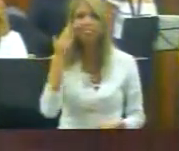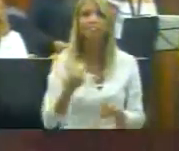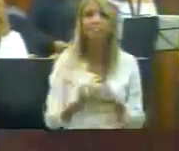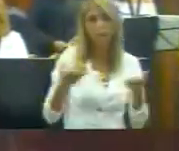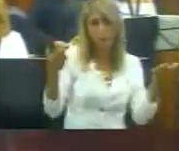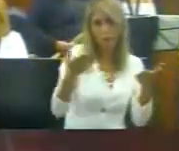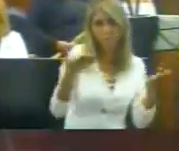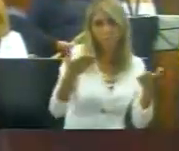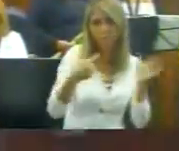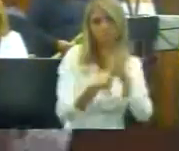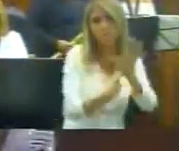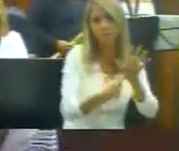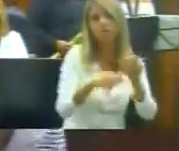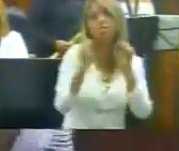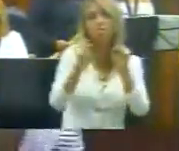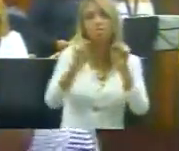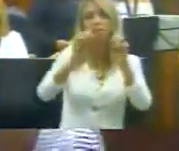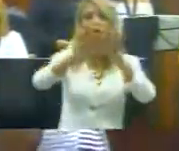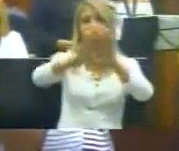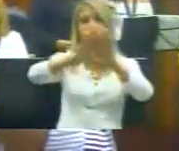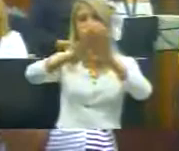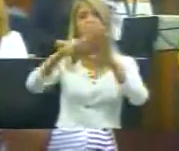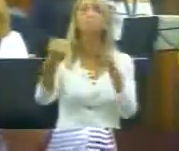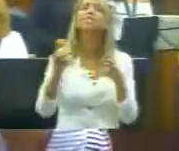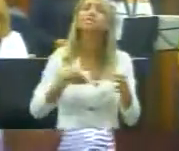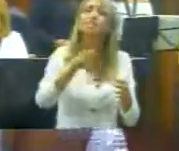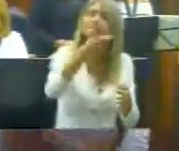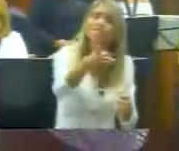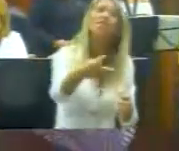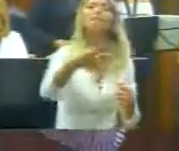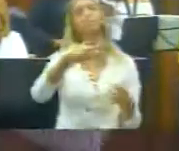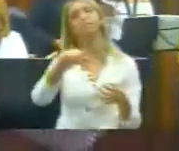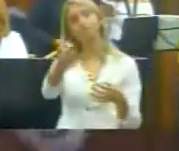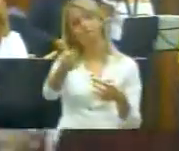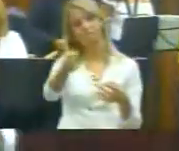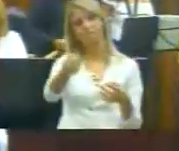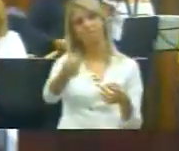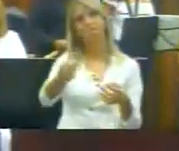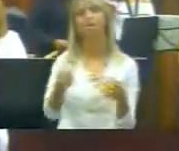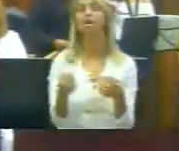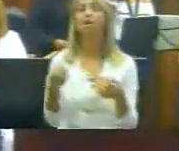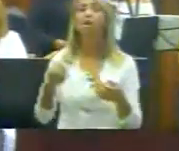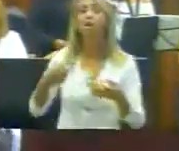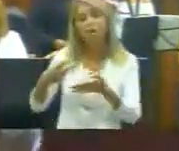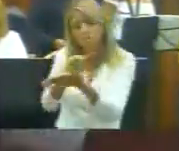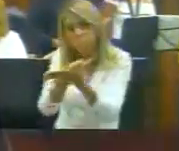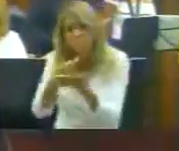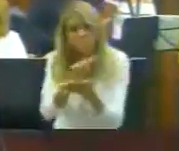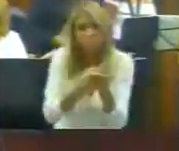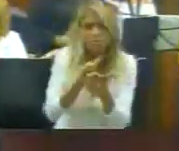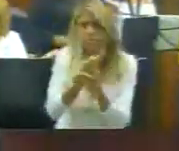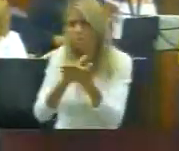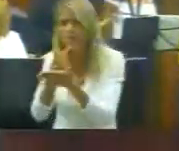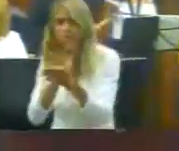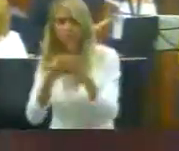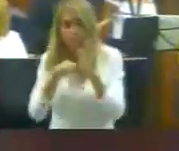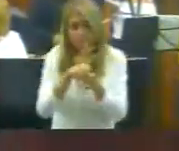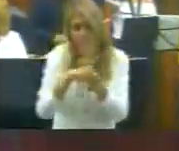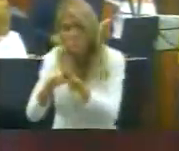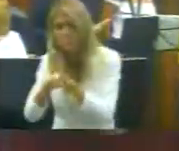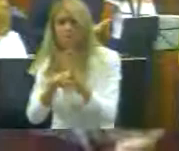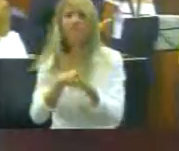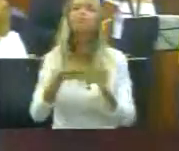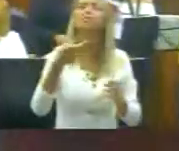Educação para continuar nos monitorando, para continuar nos fiscalizando, para que vocês possam atuar